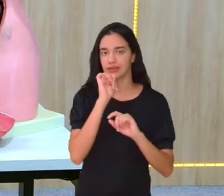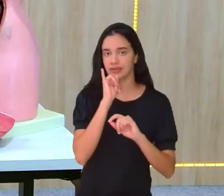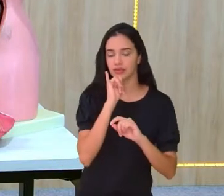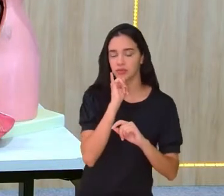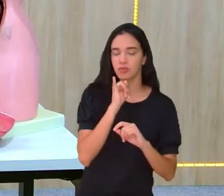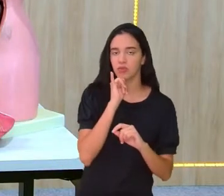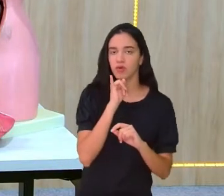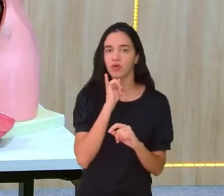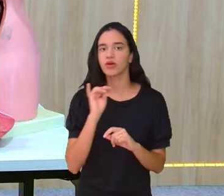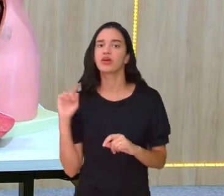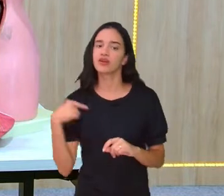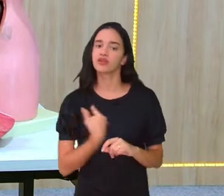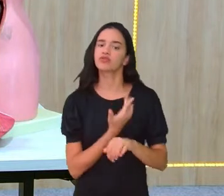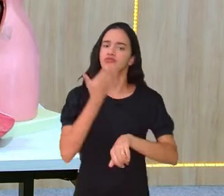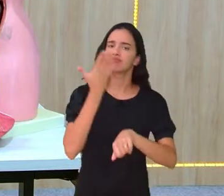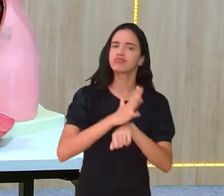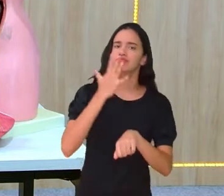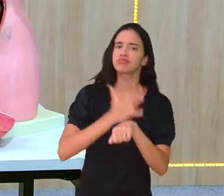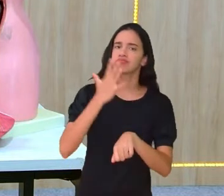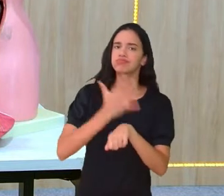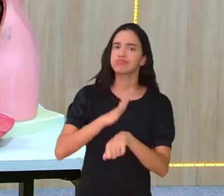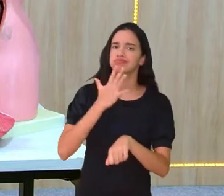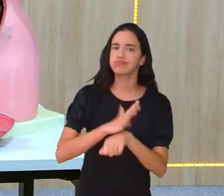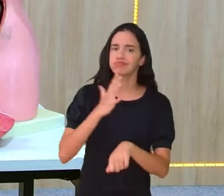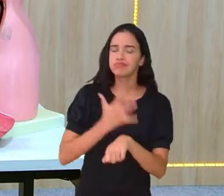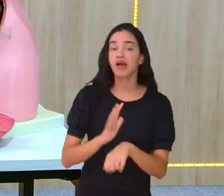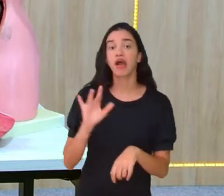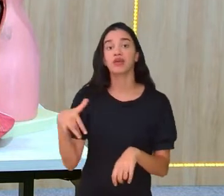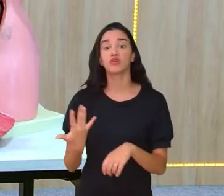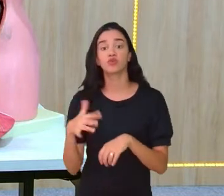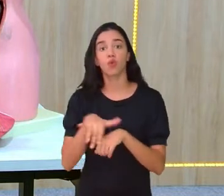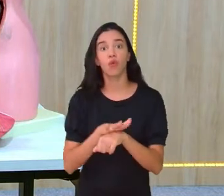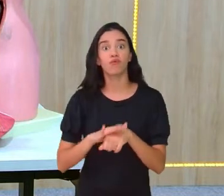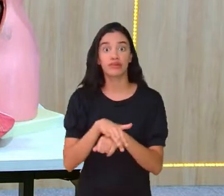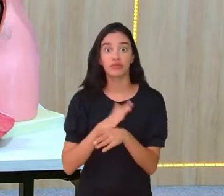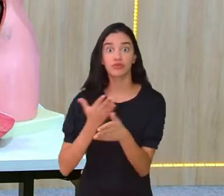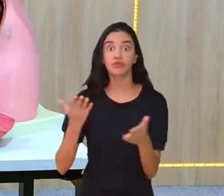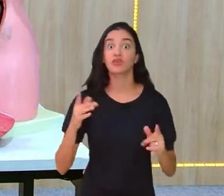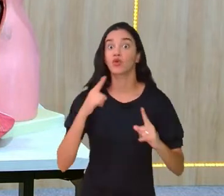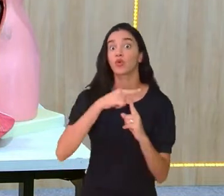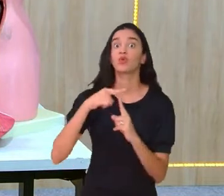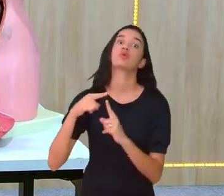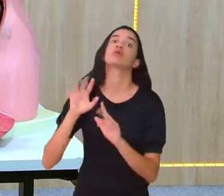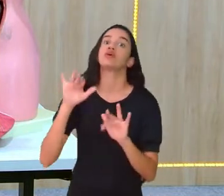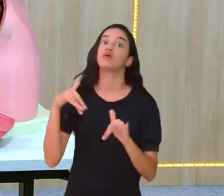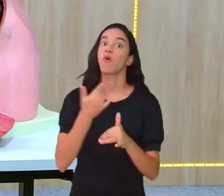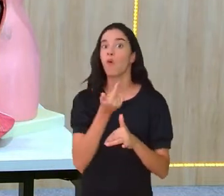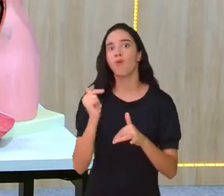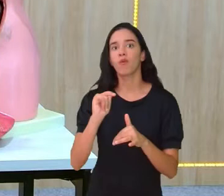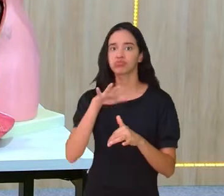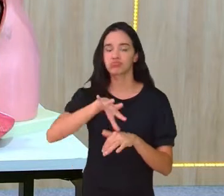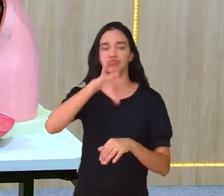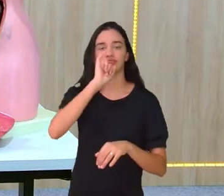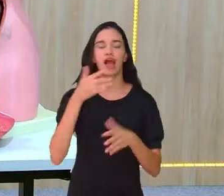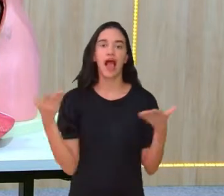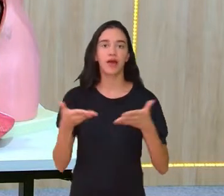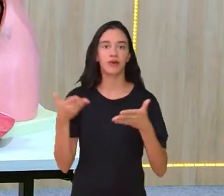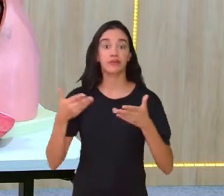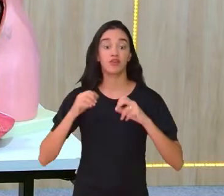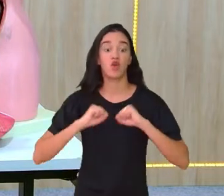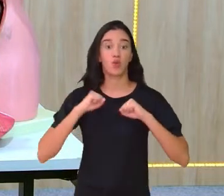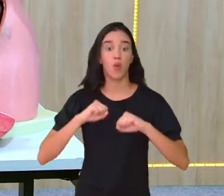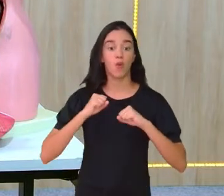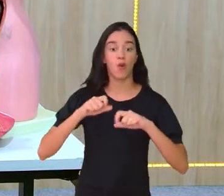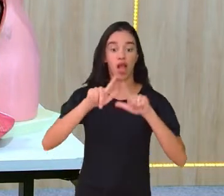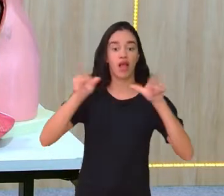dia, nesse momento mesmo, eu conversando com vocês, estou com um tipo de respiração. Mas se eu estivesse correndo aqui no estúdio, aqui nessa